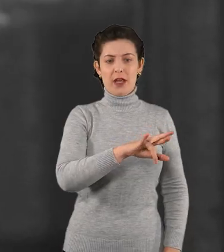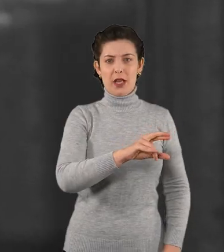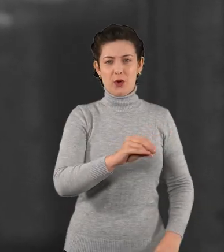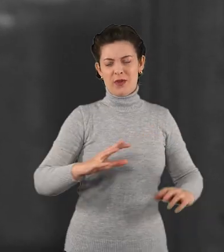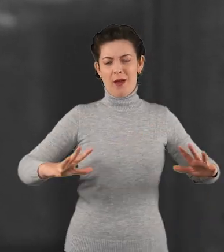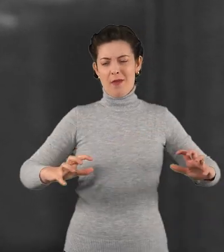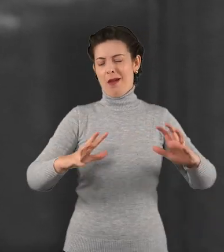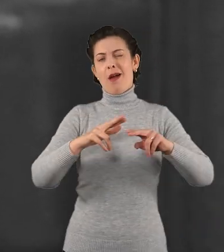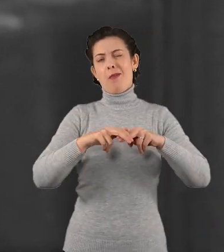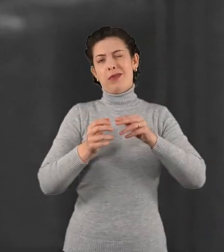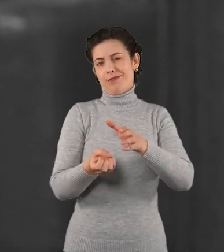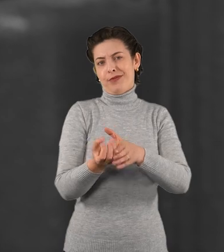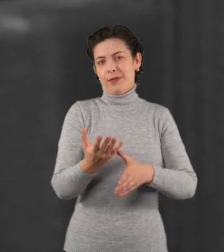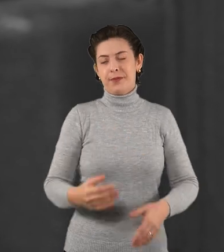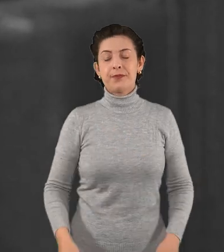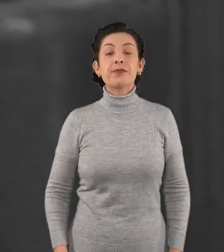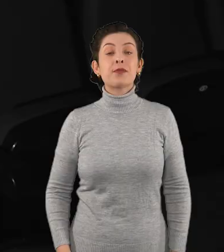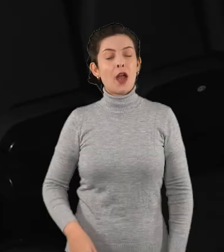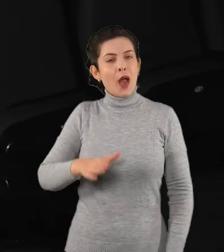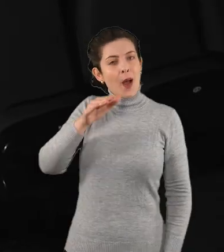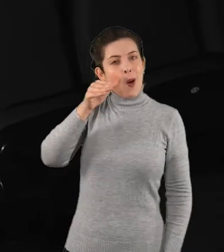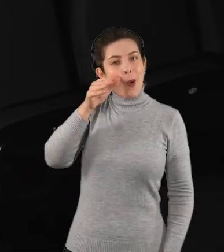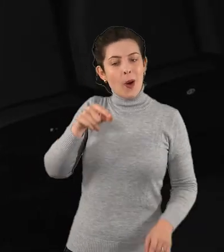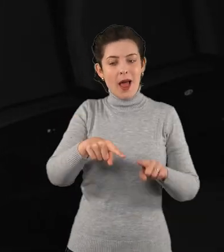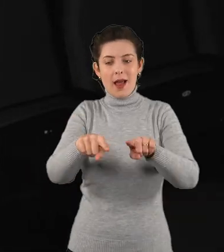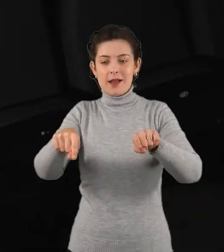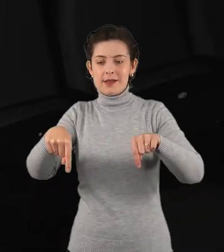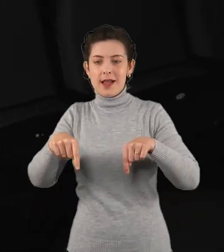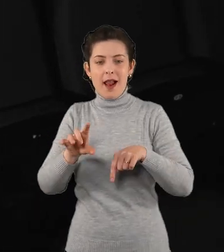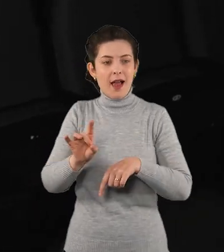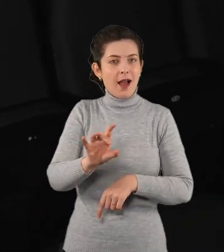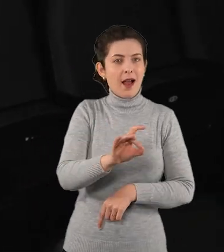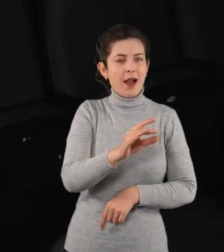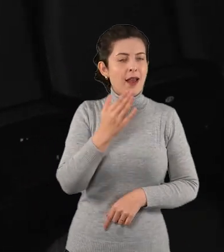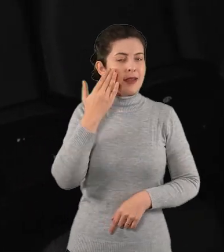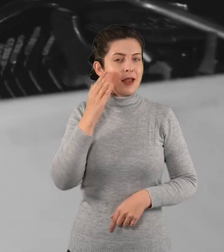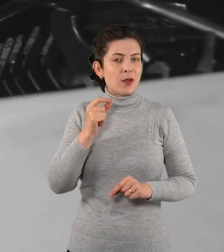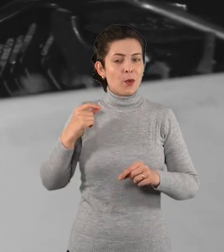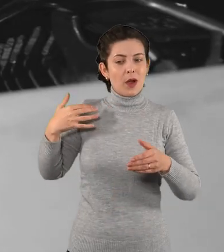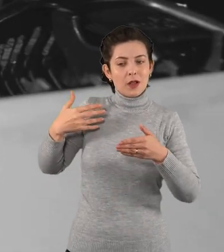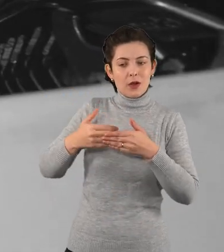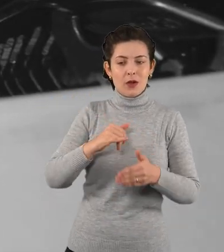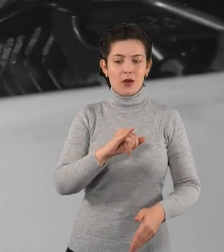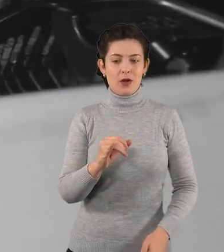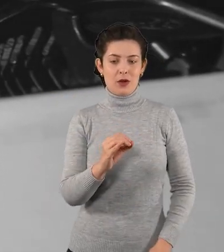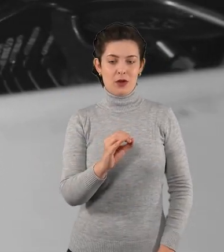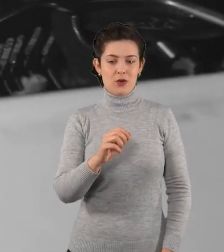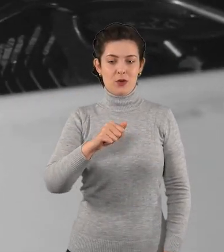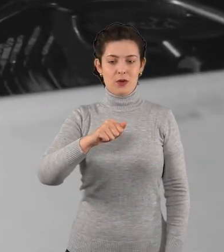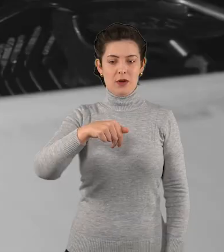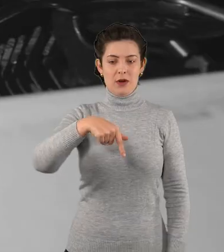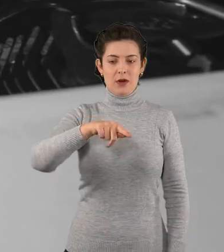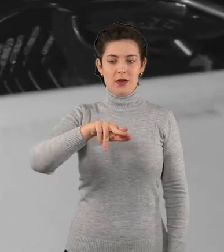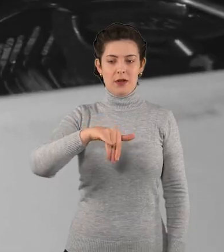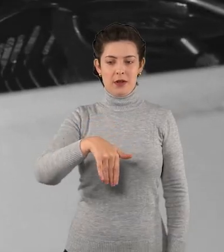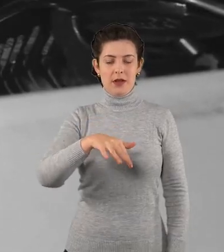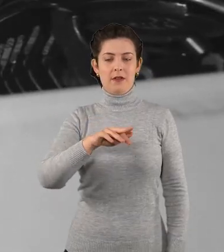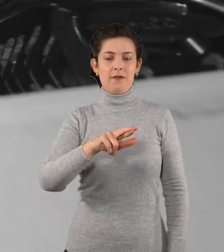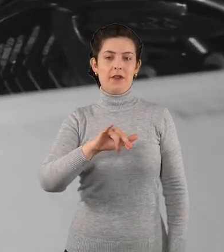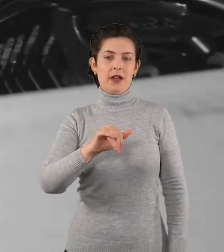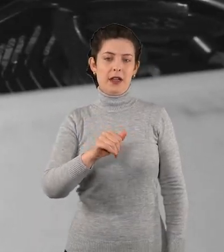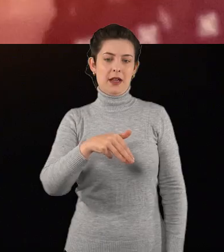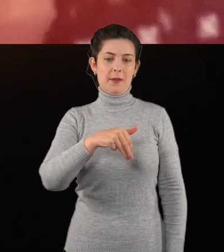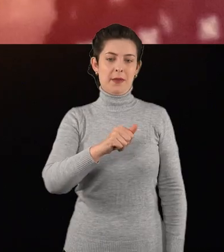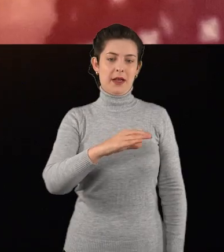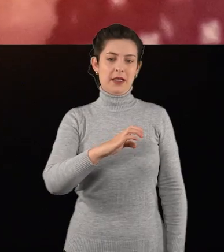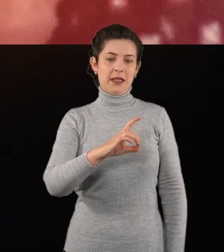Neste episódio, vamos conhecer algumas curiosidades sobre essas salas e também compreender a história de Joaquim Farias de Macedo,